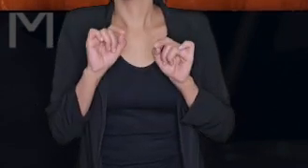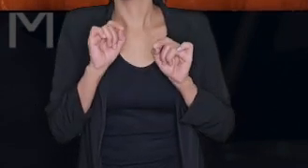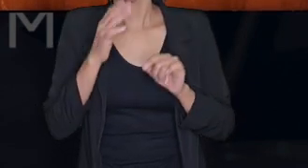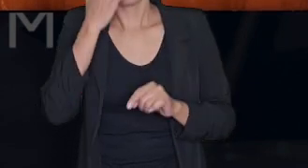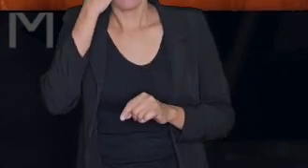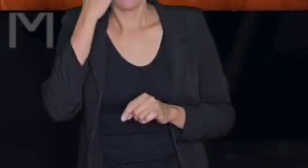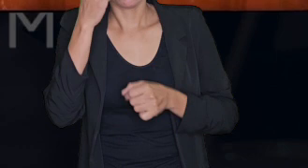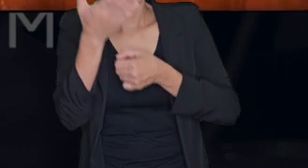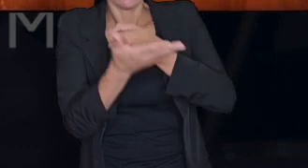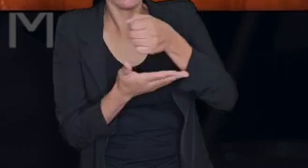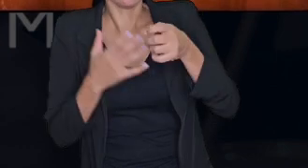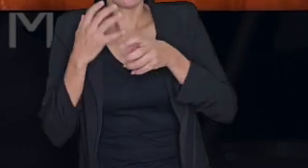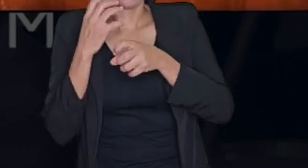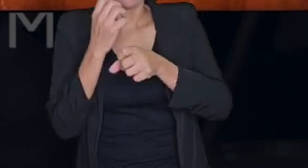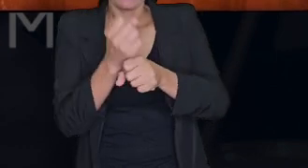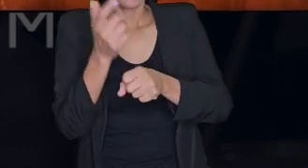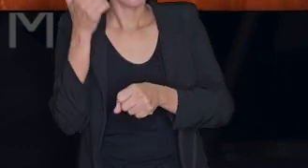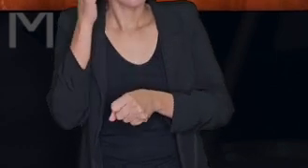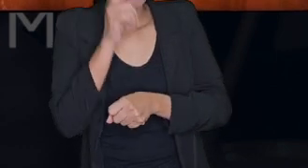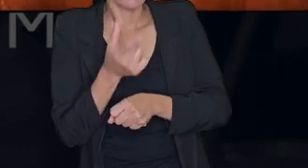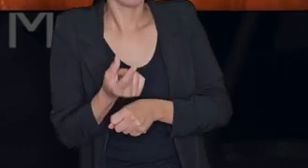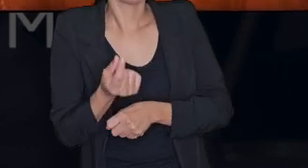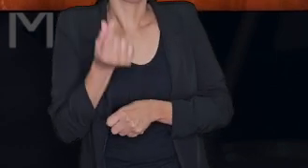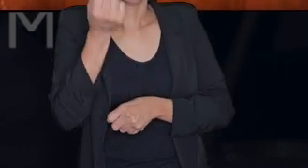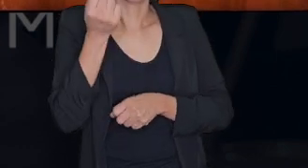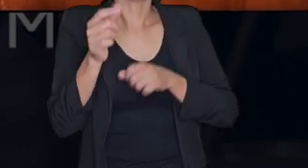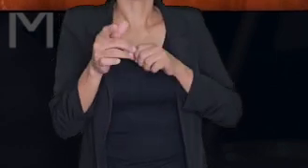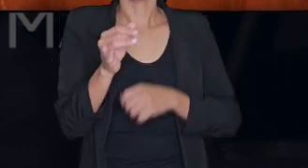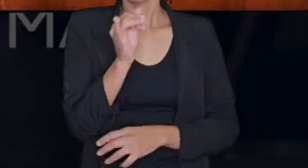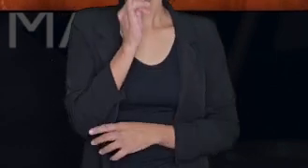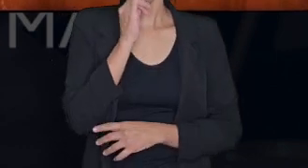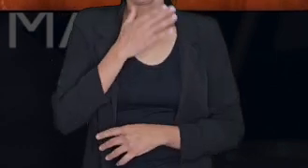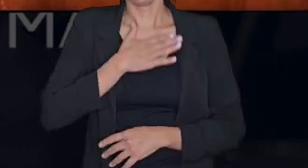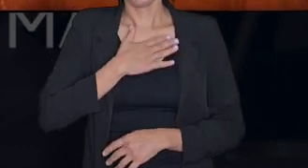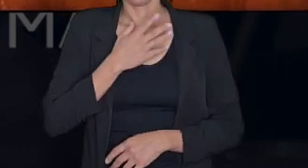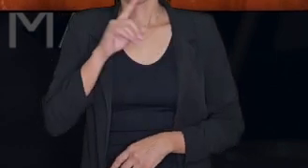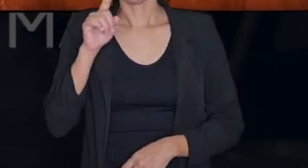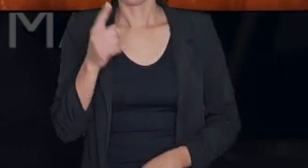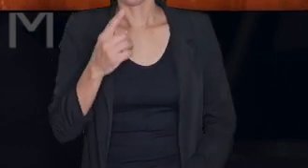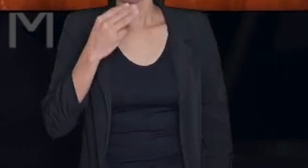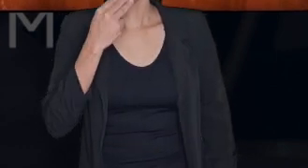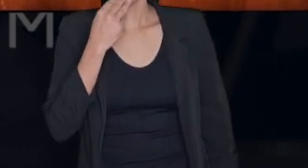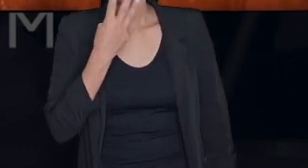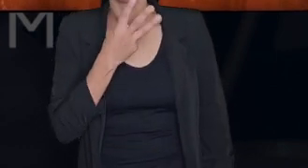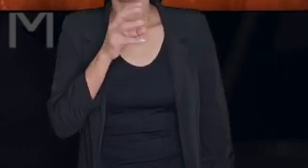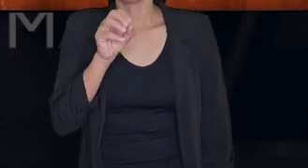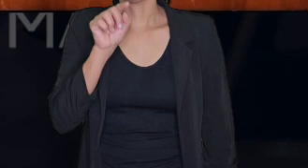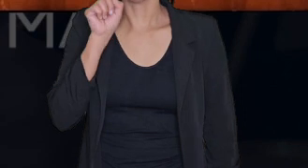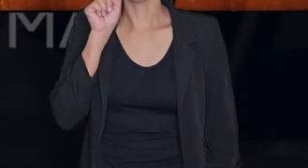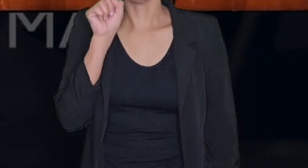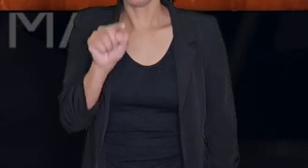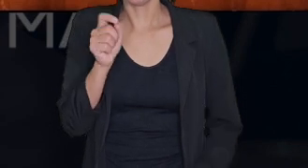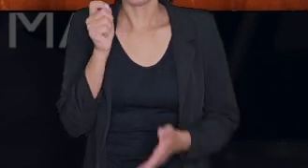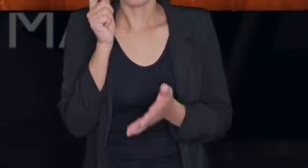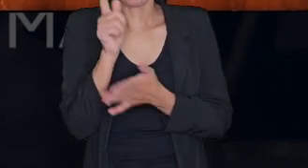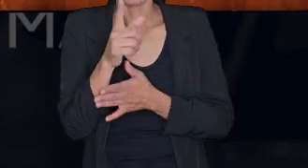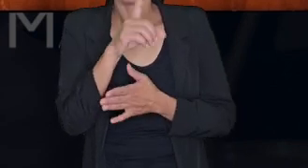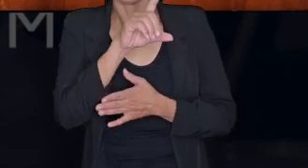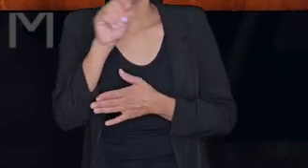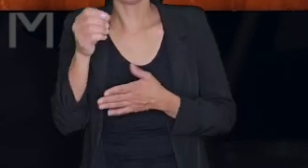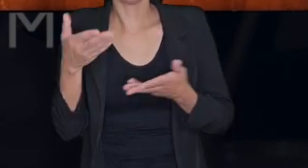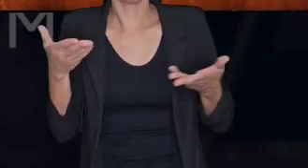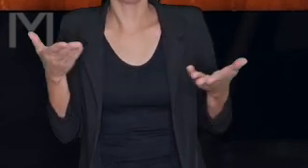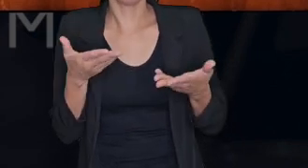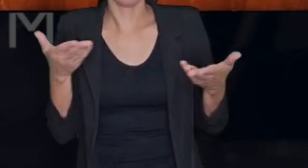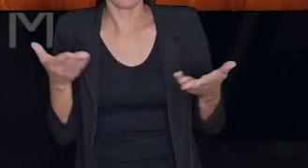lei, ela diz o seguinte: sabe aquela base de cálculo do ganho de capital, que no meu exemplo está em 1.300.000, porque